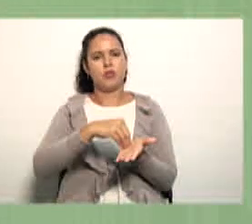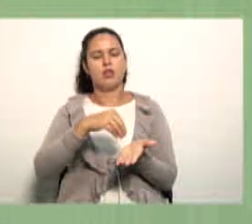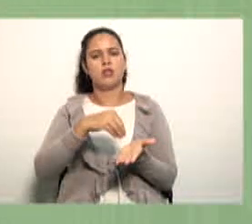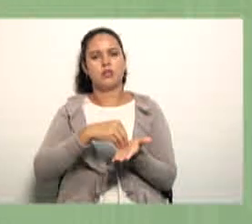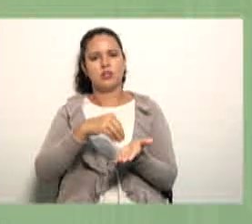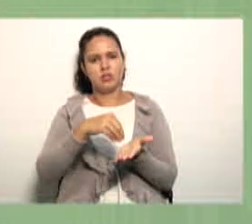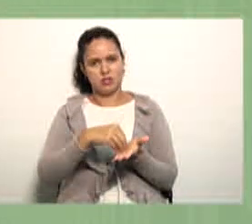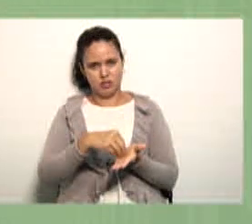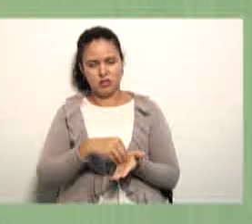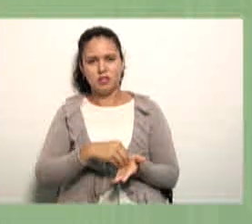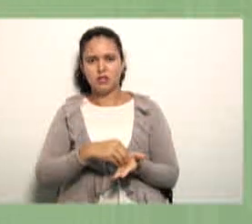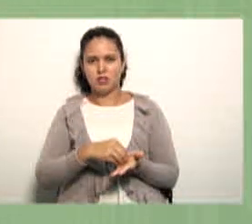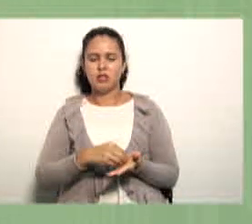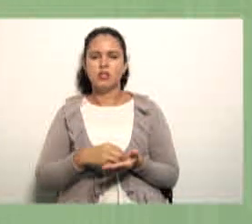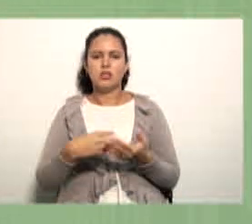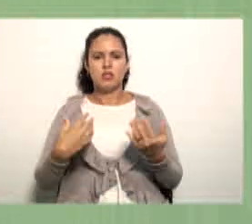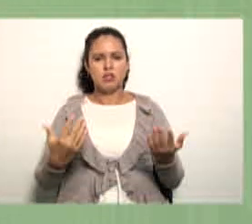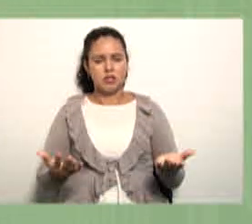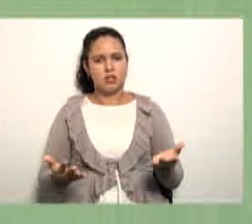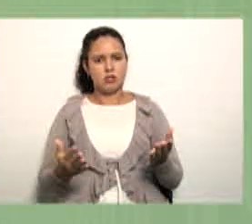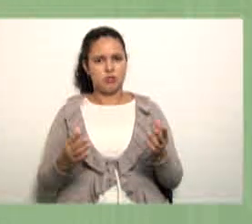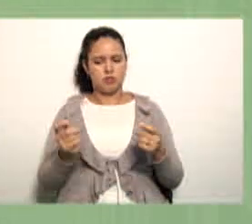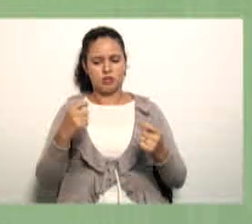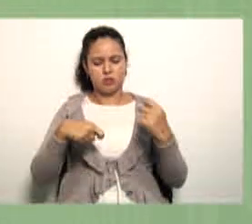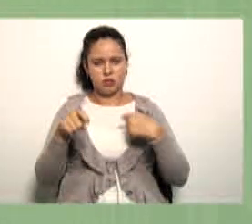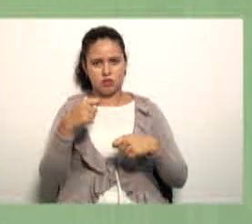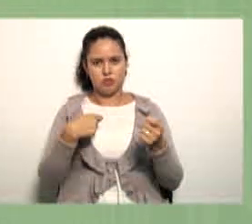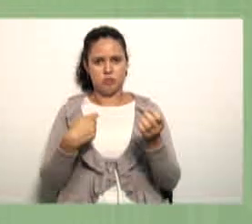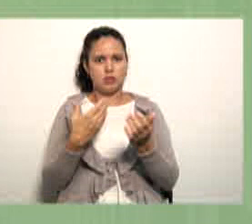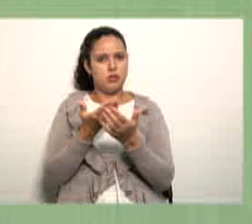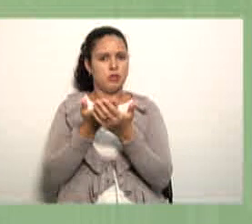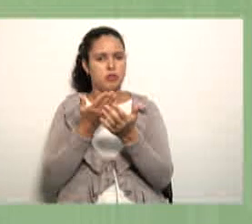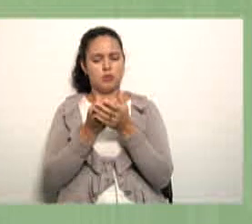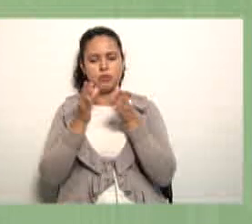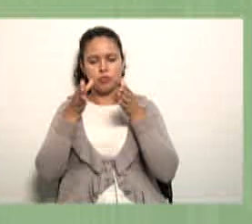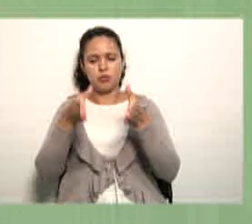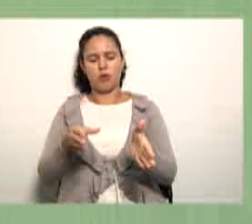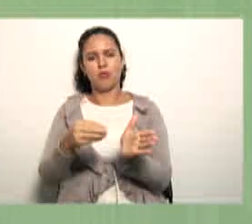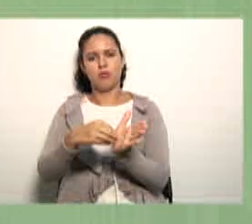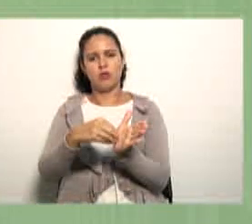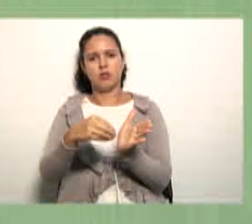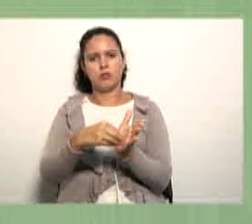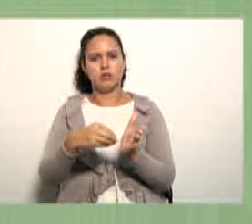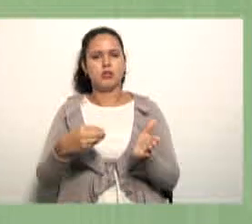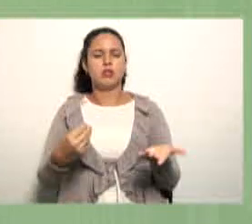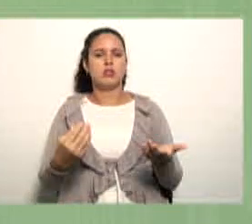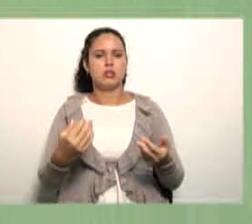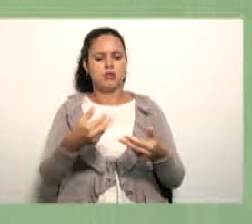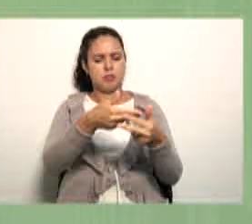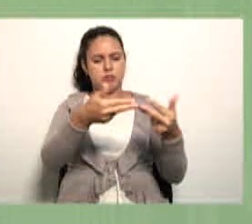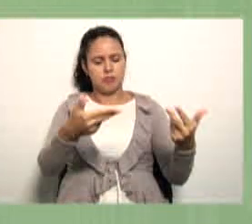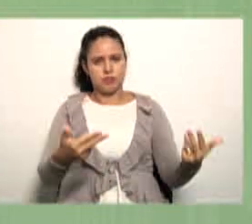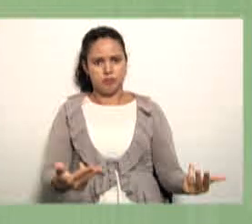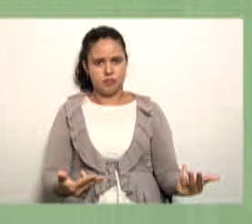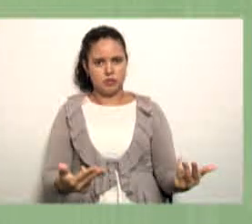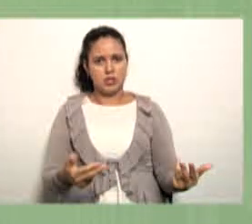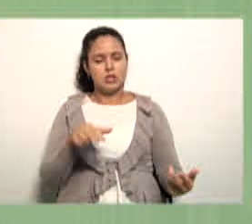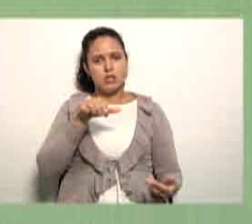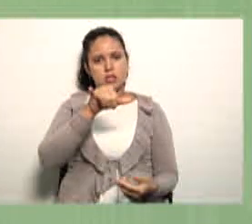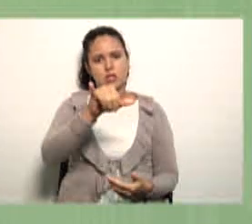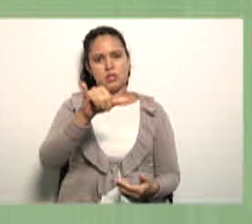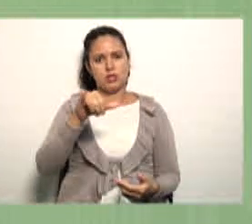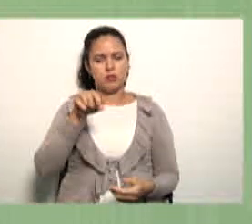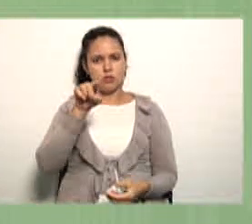é a falta, a economia ela vai estudar essa administração da falta. Se você está com total abundância de bens, se você tem